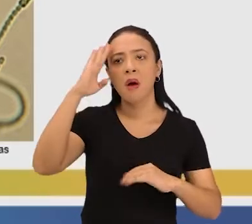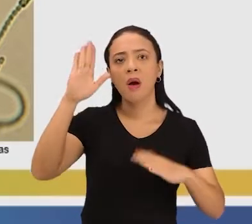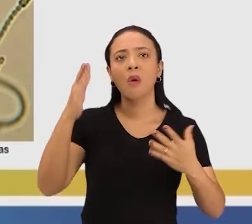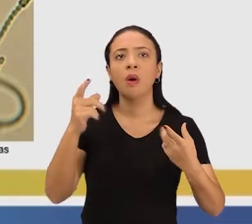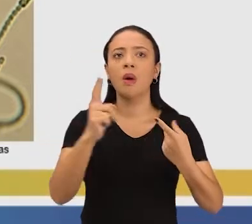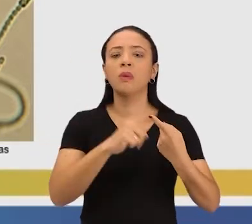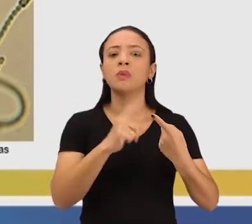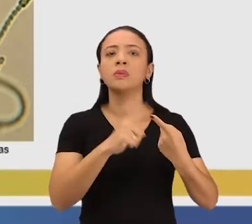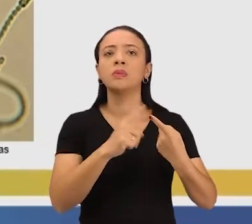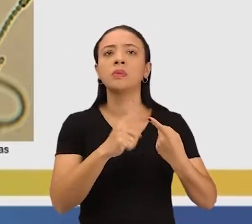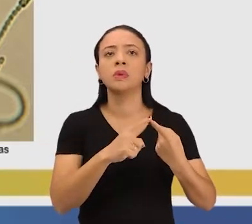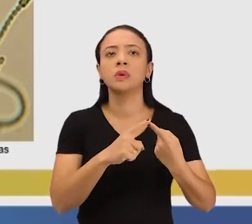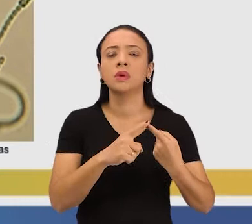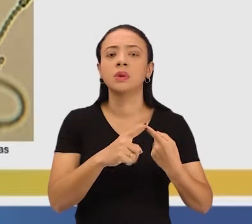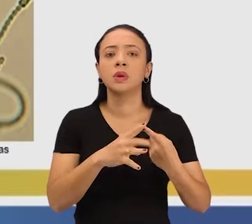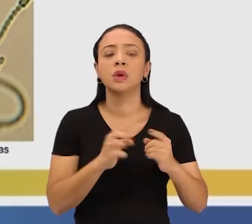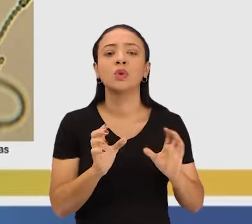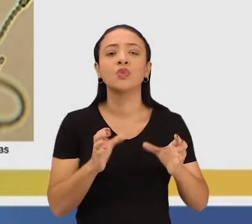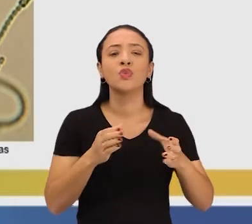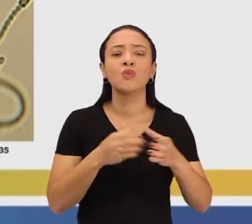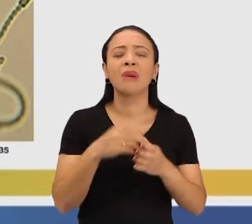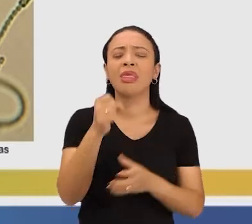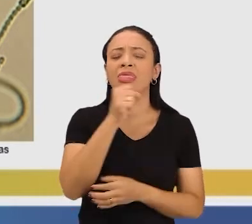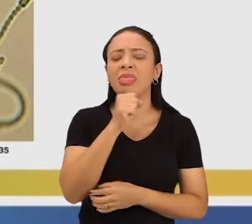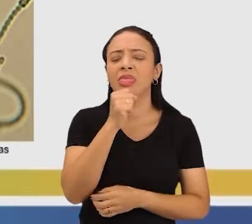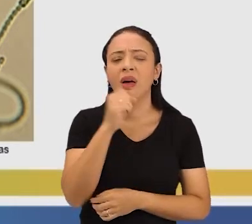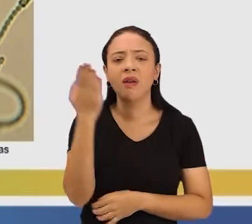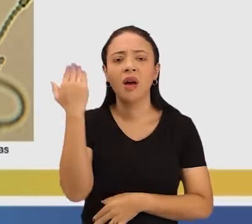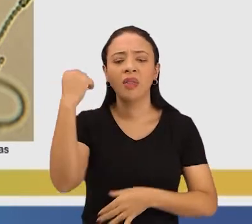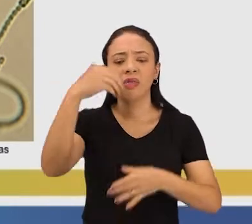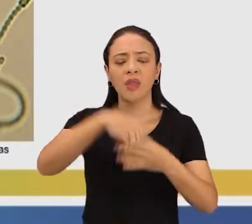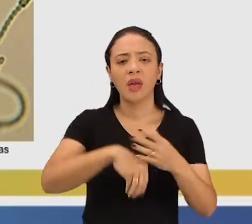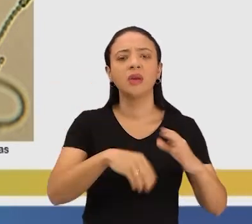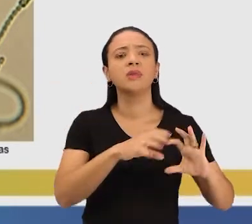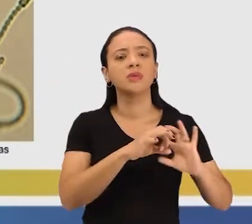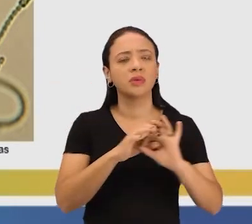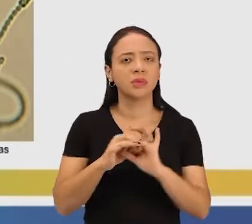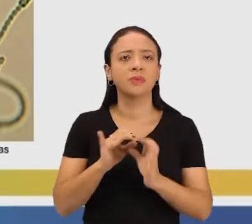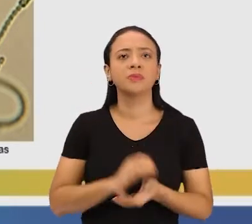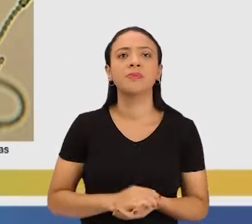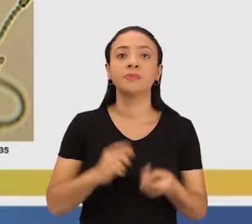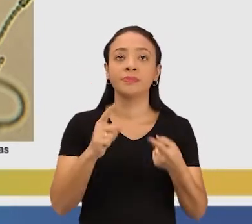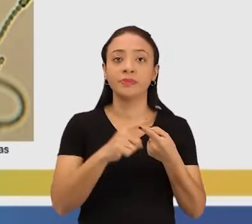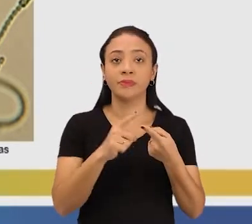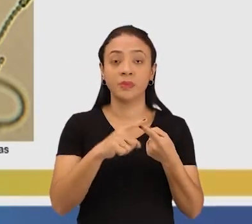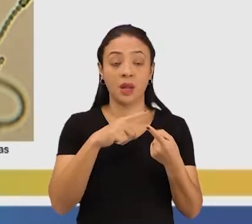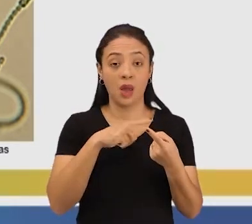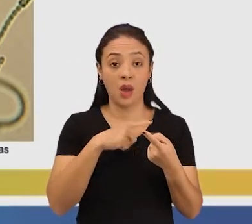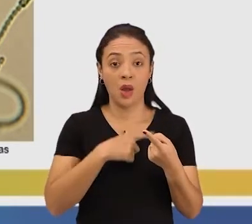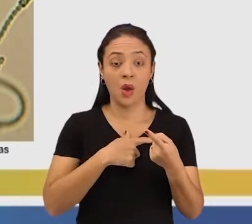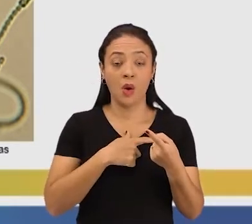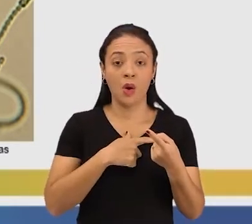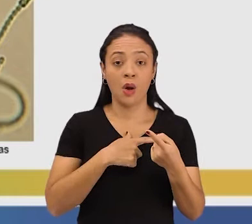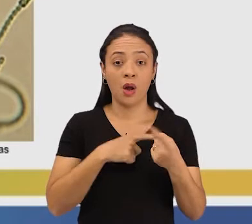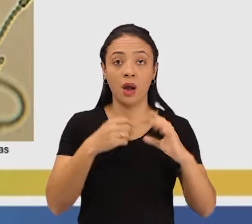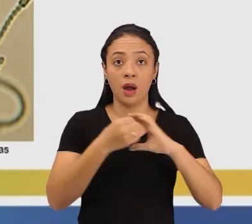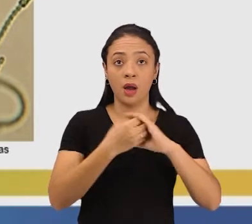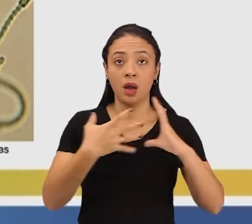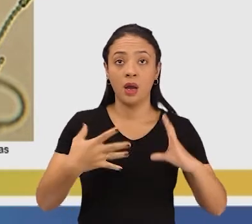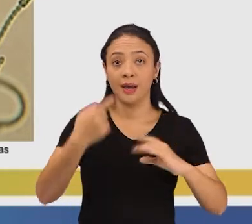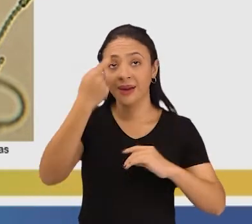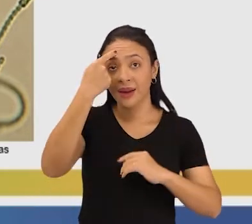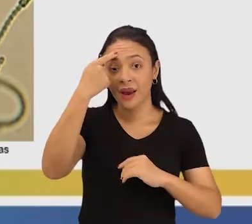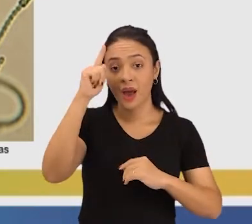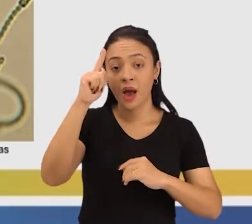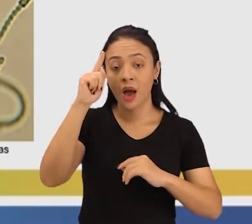das arquibactérias, que é o grupo mais antigo dentro da classificação? Elas têm como característica principal a